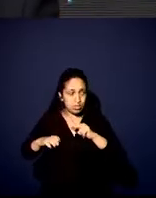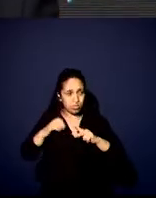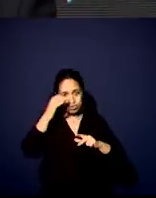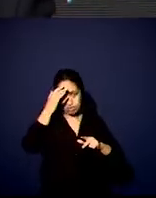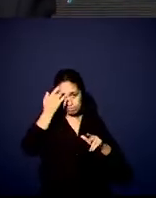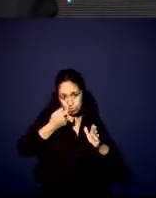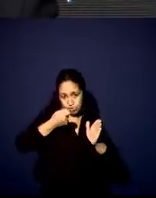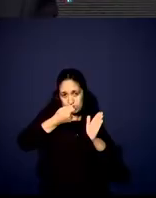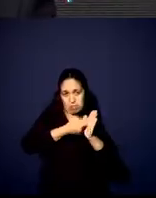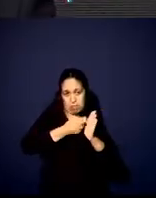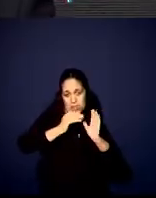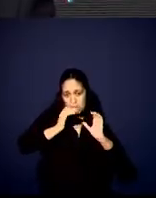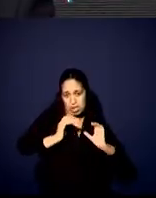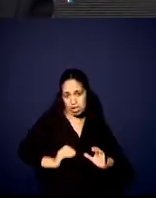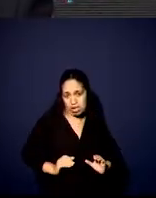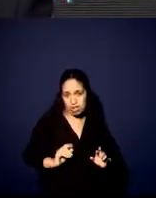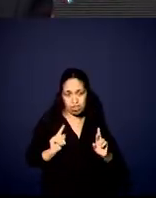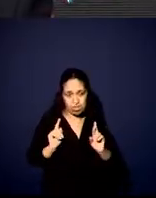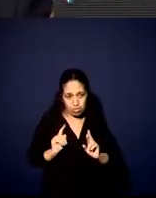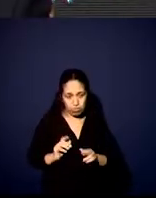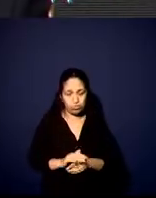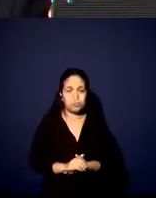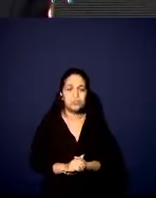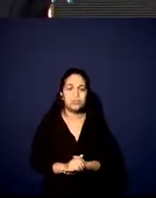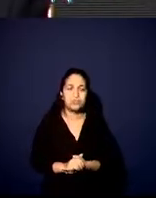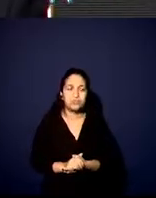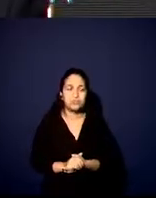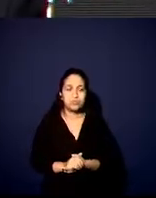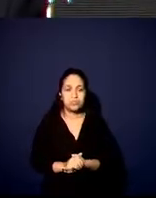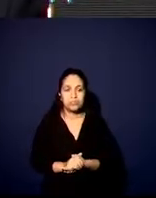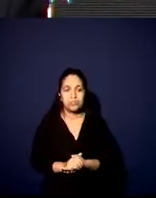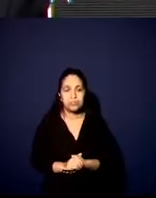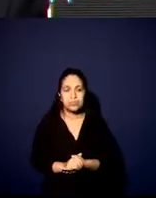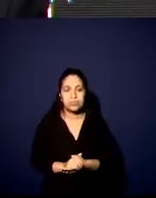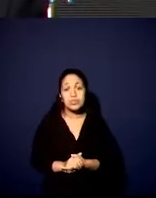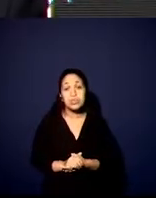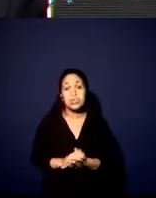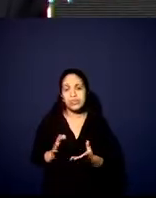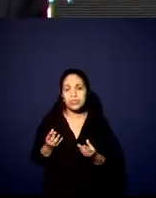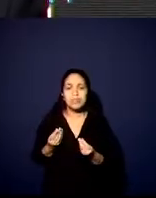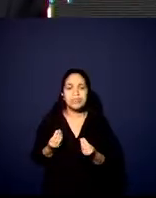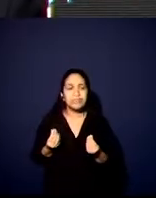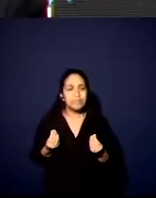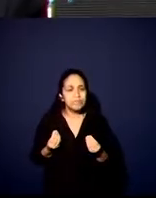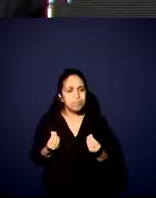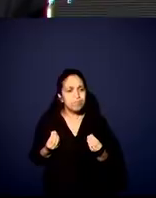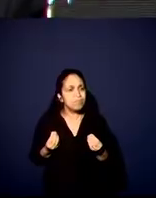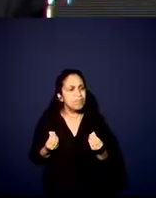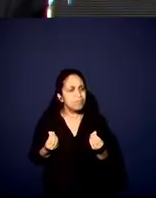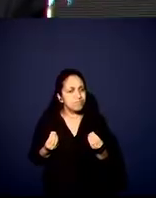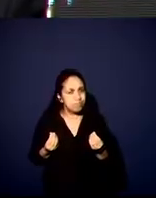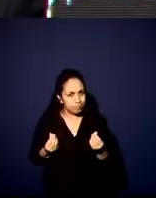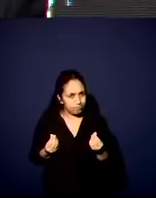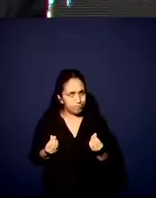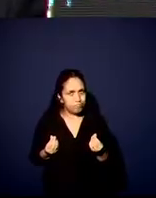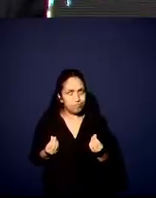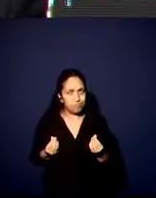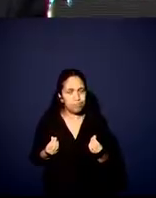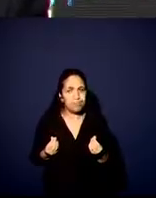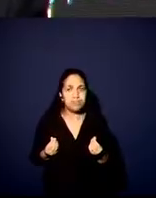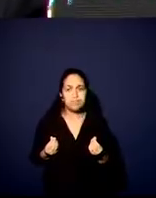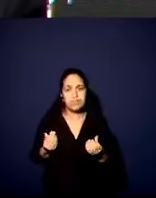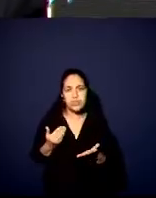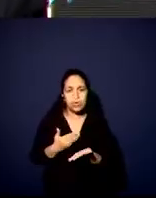contribuintes dos serviços da boa execução do sistema então ali com muita sensibilidade a gente